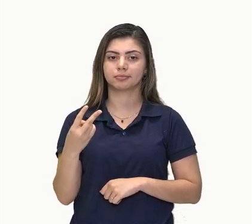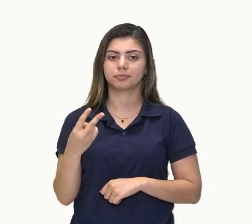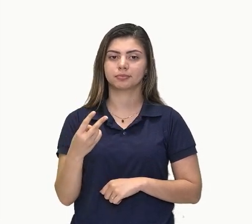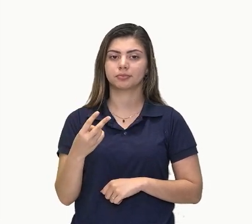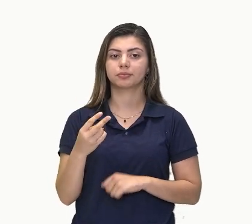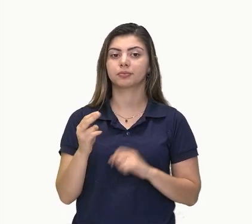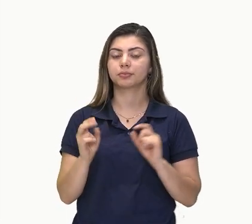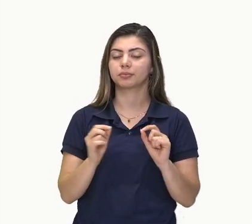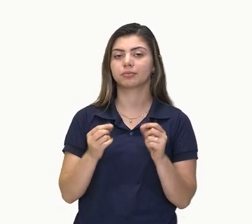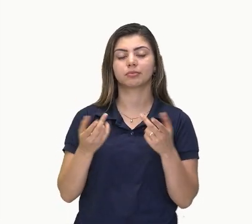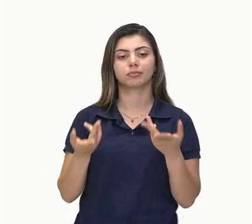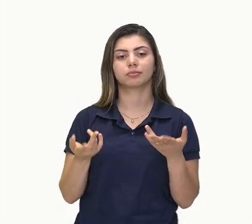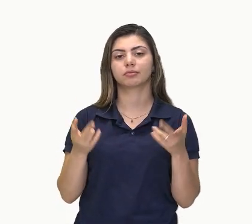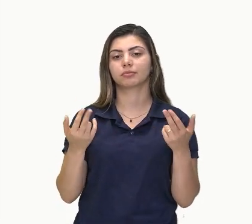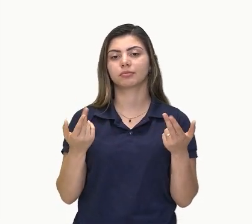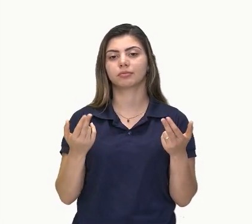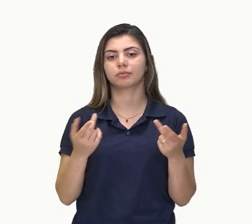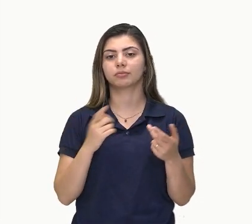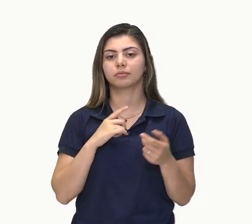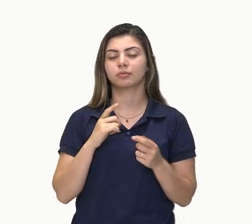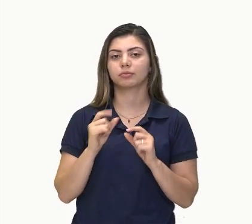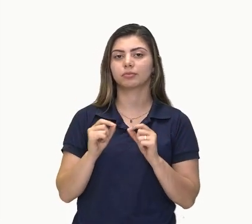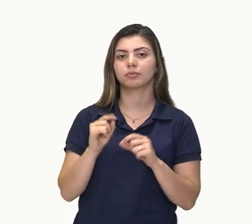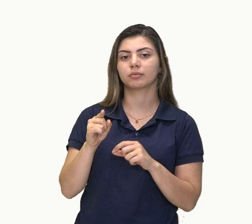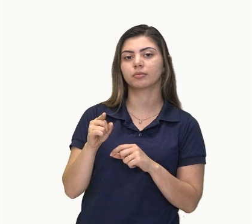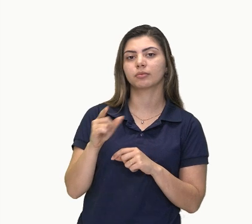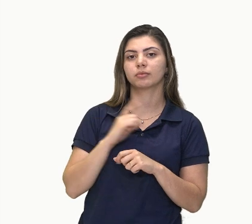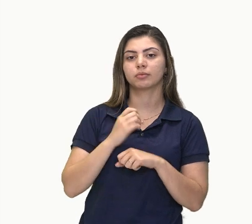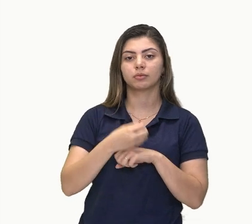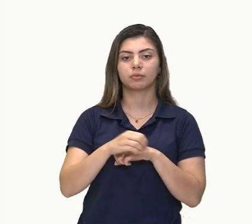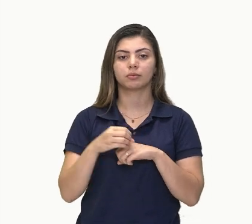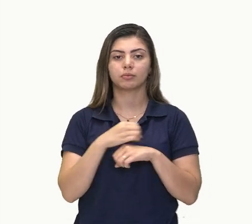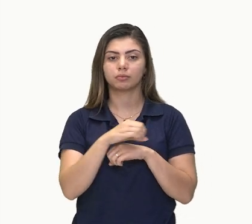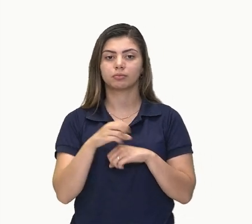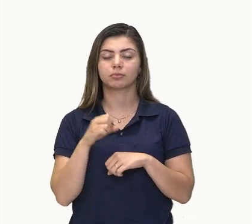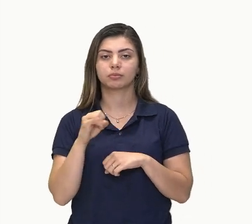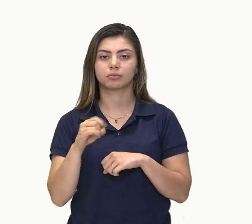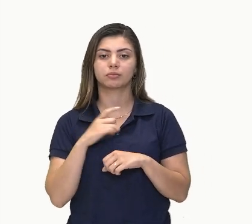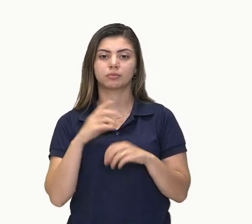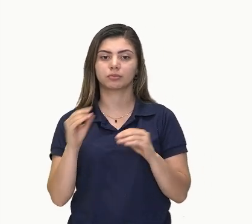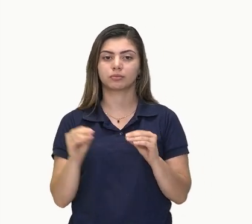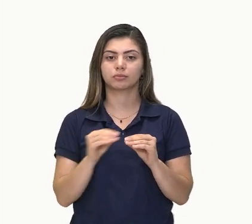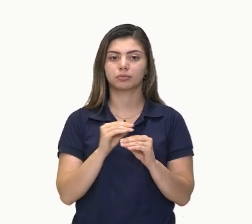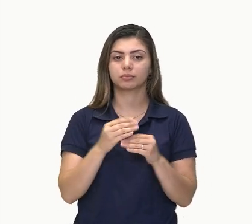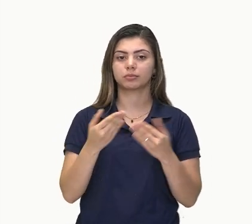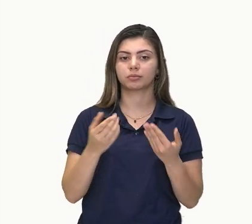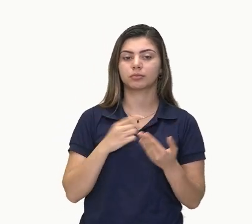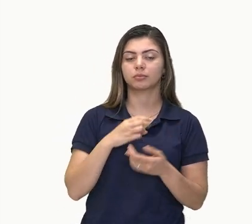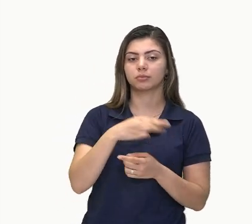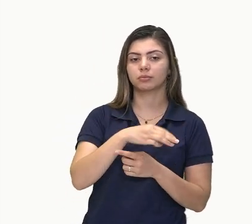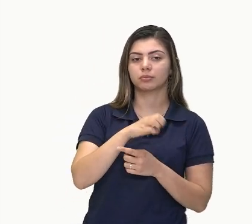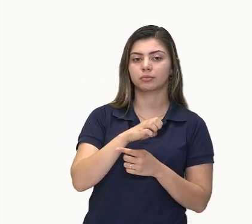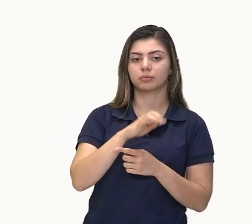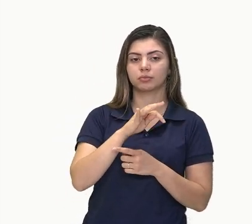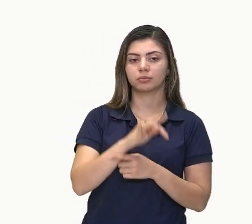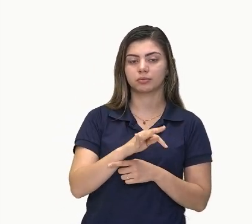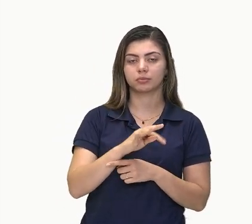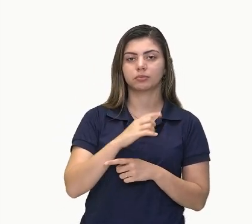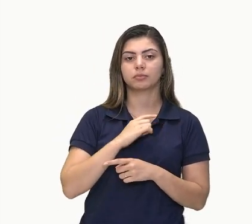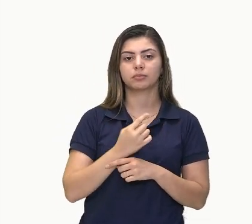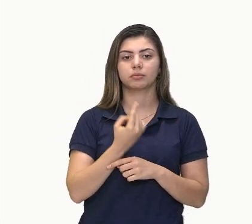mesma coisa. Ó, o heteroátomo só se moveu. Então desse lado eu tenho met, um carbono, do outro lado eu tenho